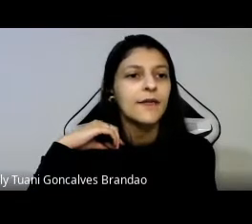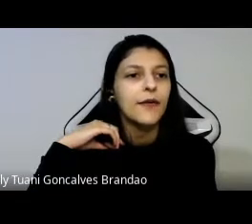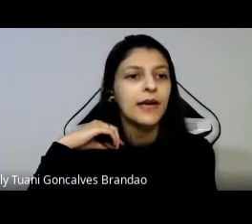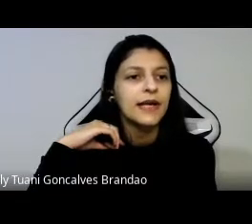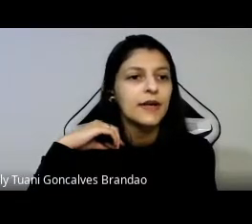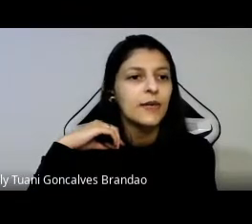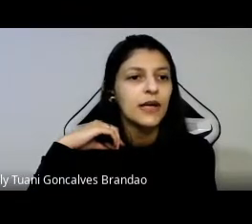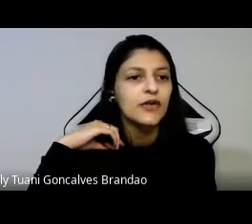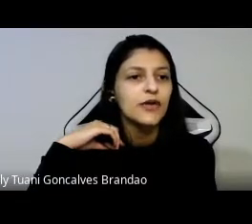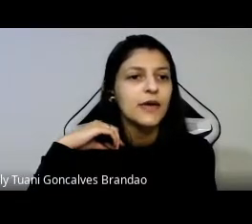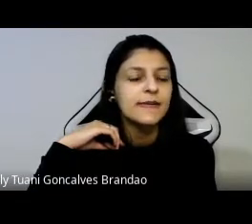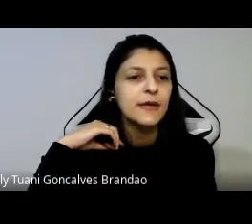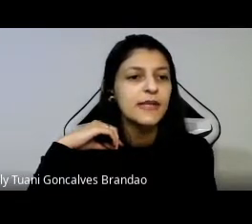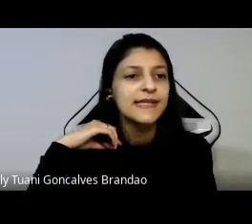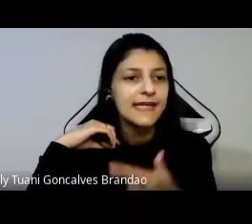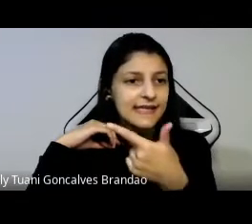Ela foi, no ano de